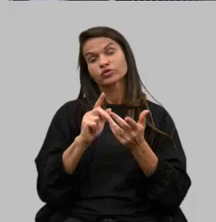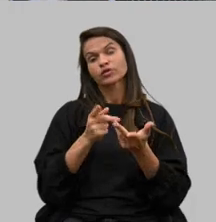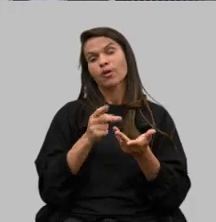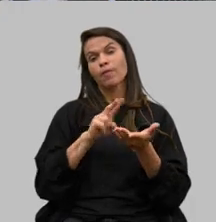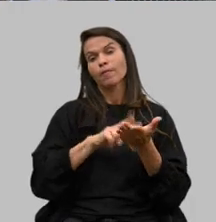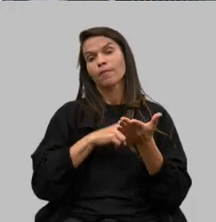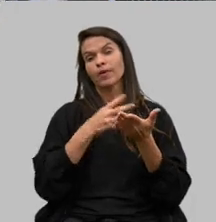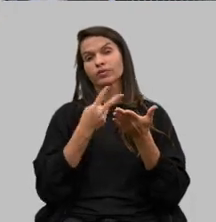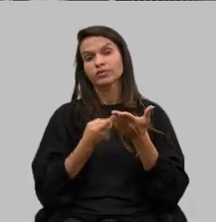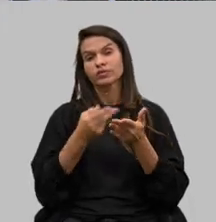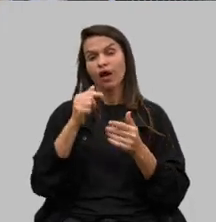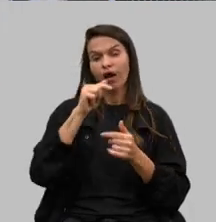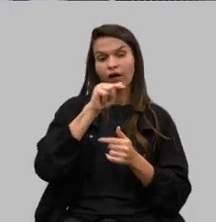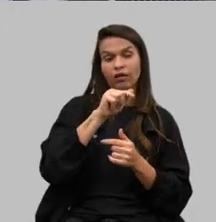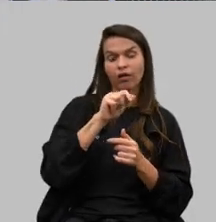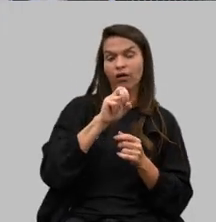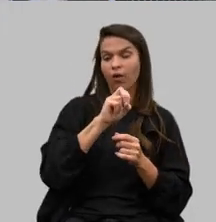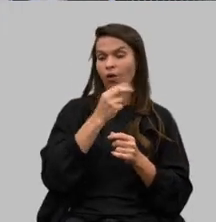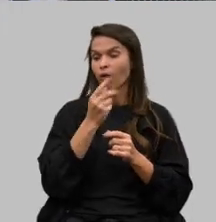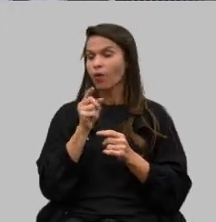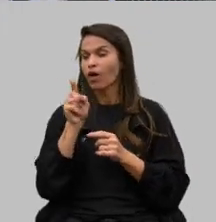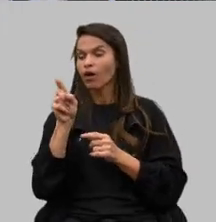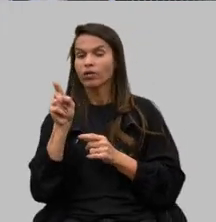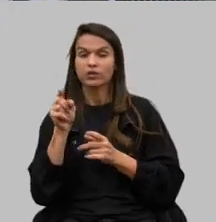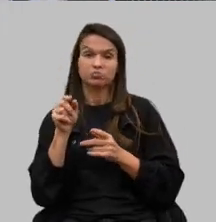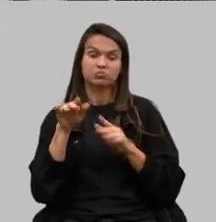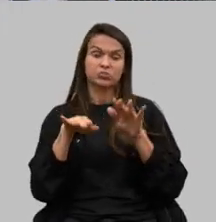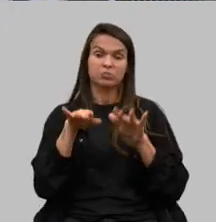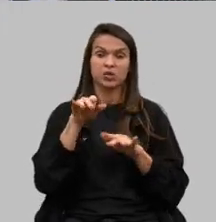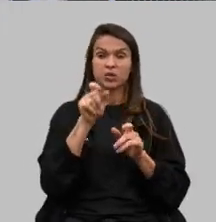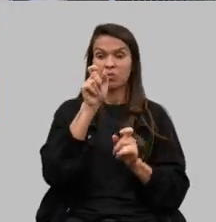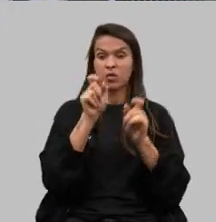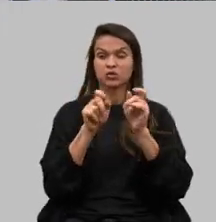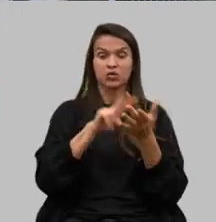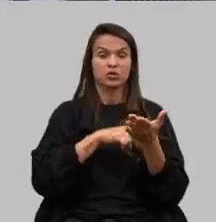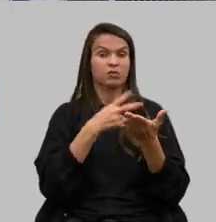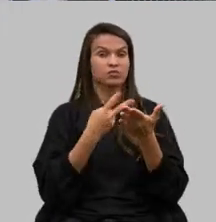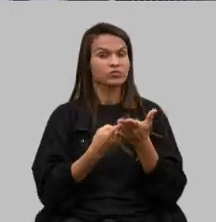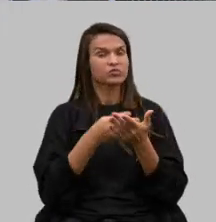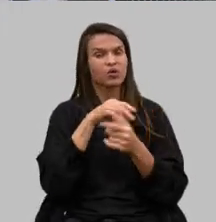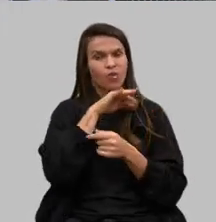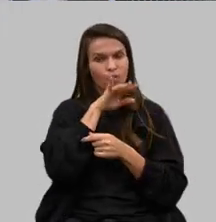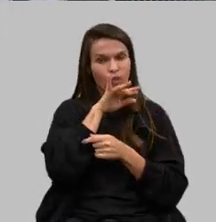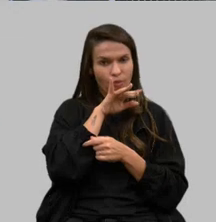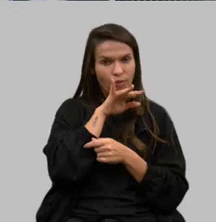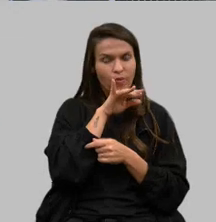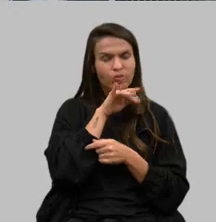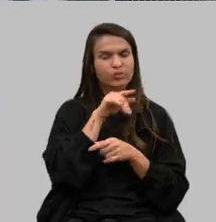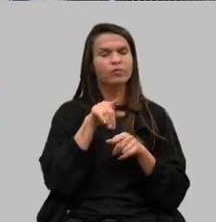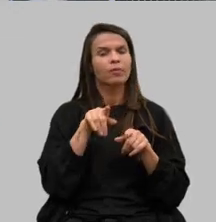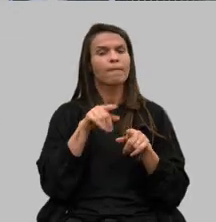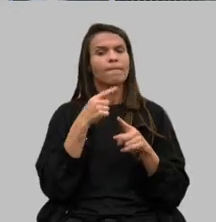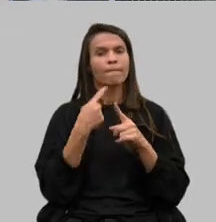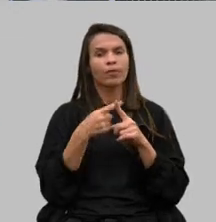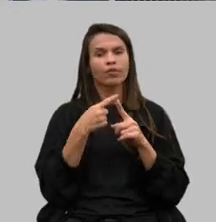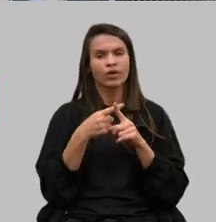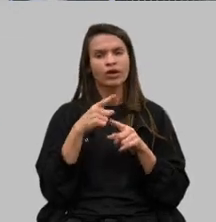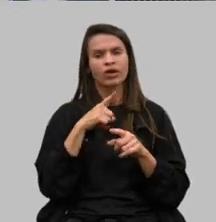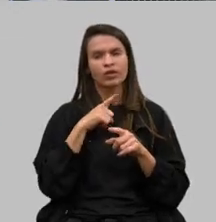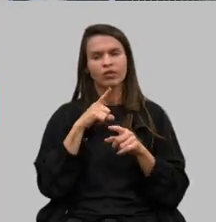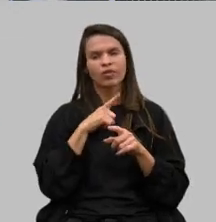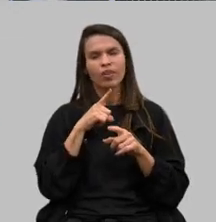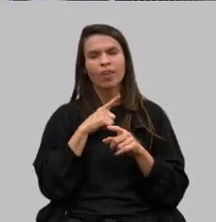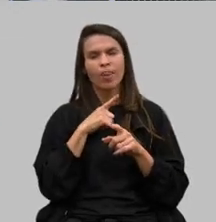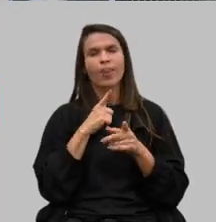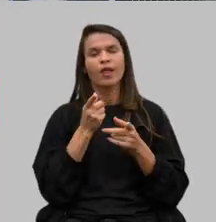aqui ou ali Dependendo de quem interpreta isso é muito ruim é muito ruim para o meio ambiente porque quando a gente tem padrões mais claros e